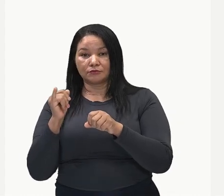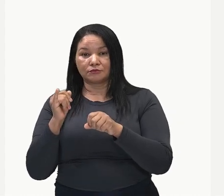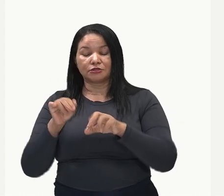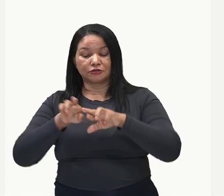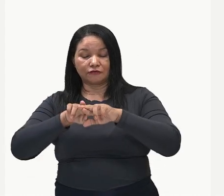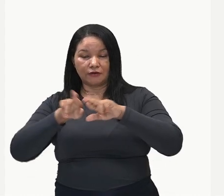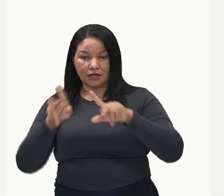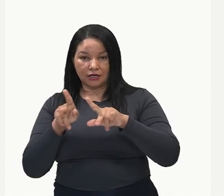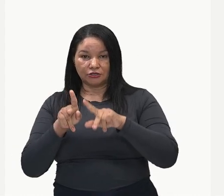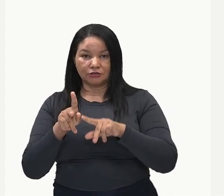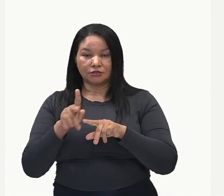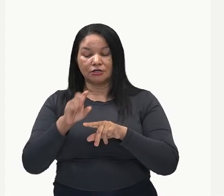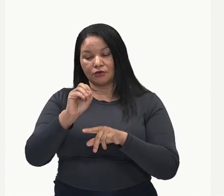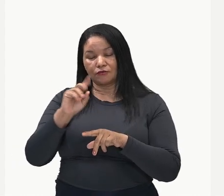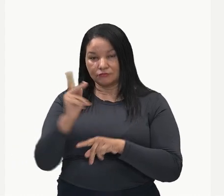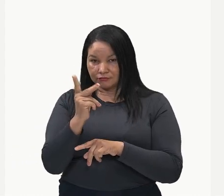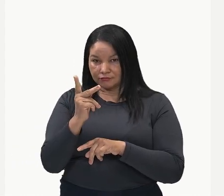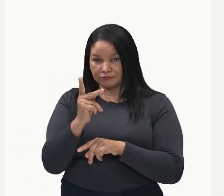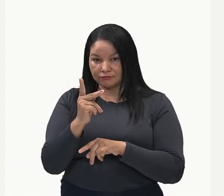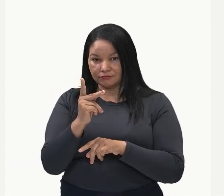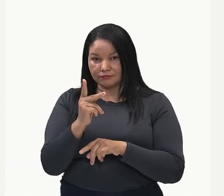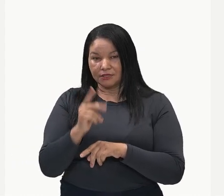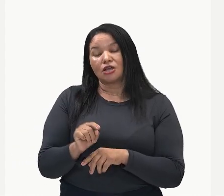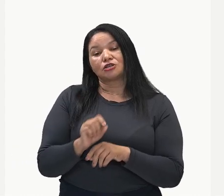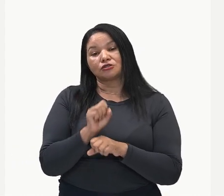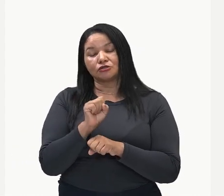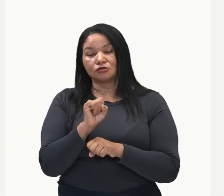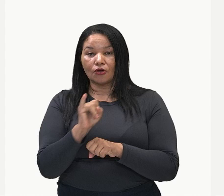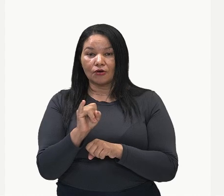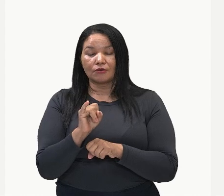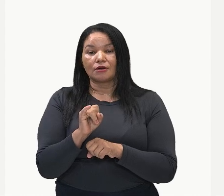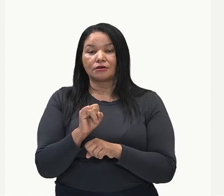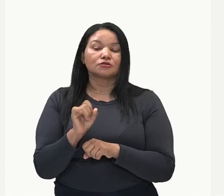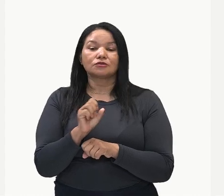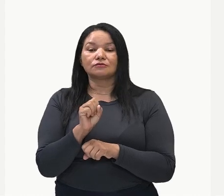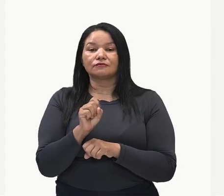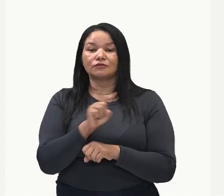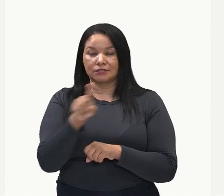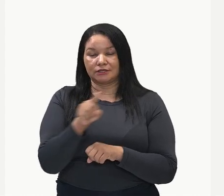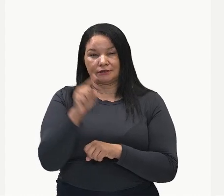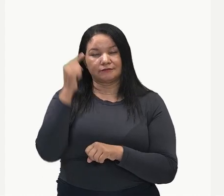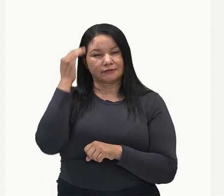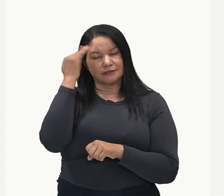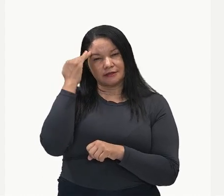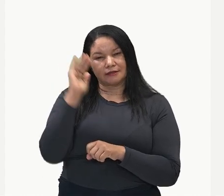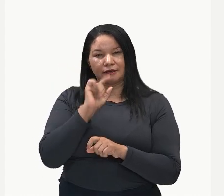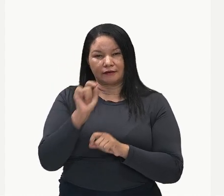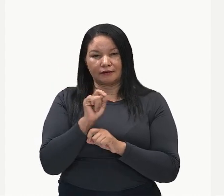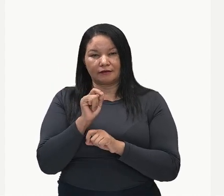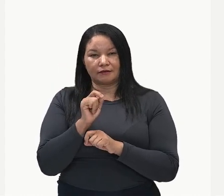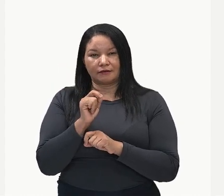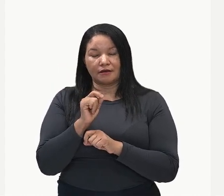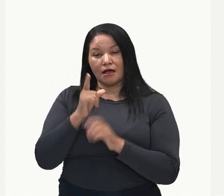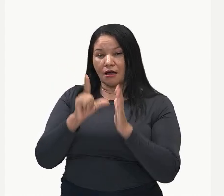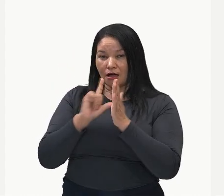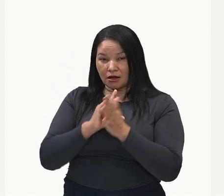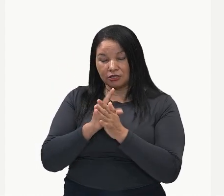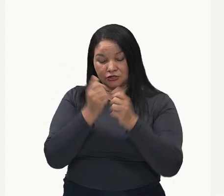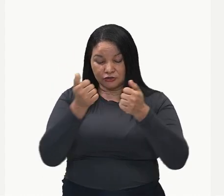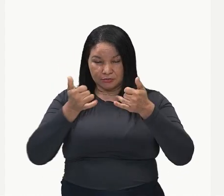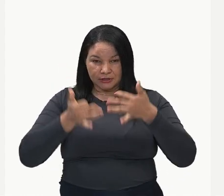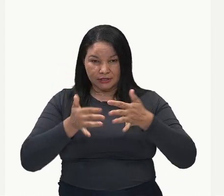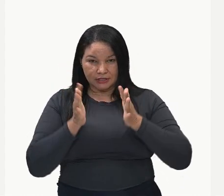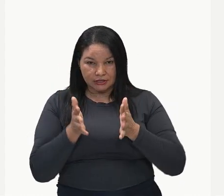hidroxila. Só para reforçar com vocês, agora há pouco eu falei o seguinte,